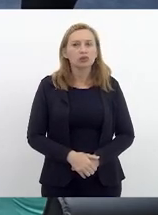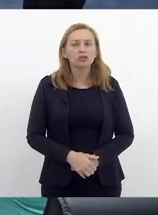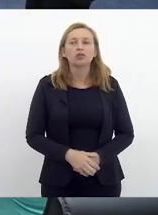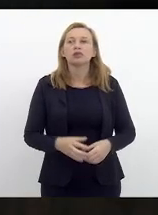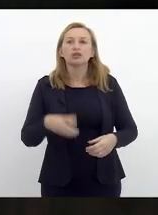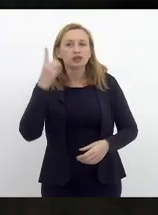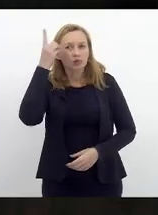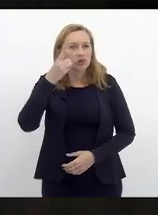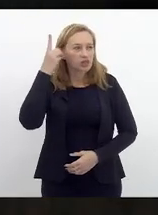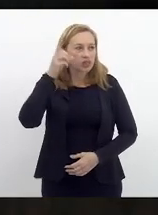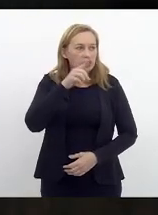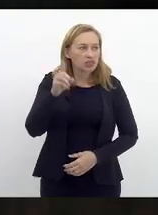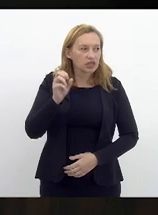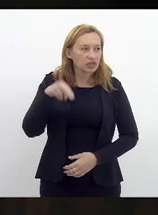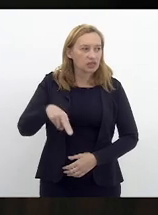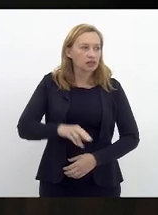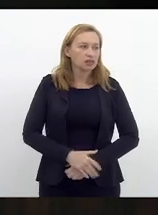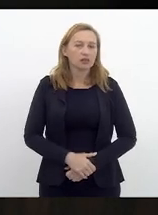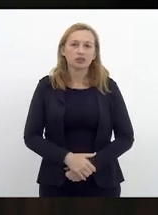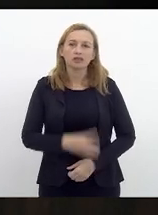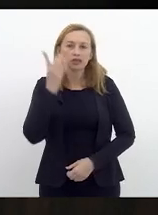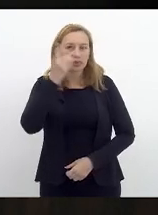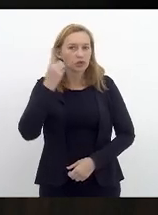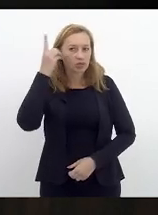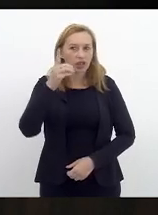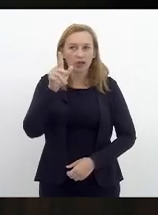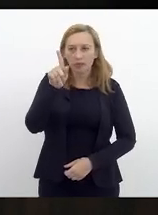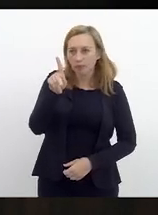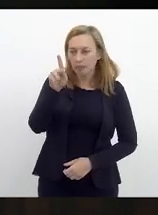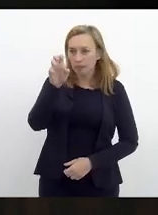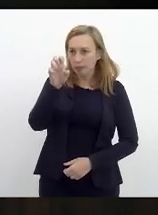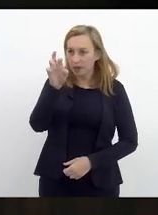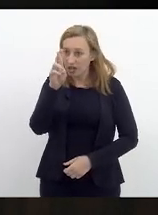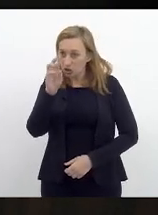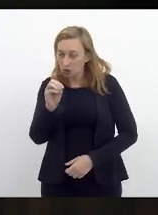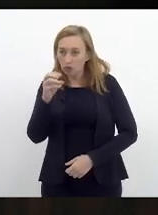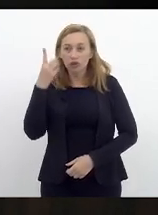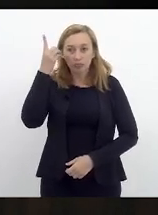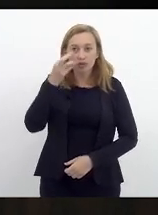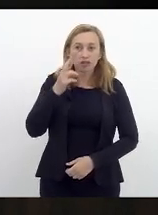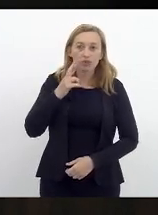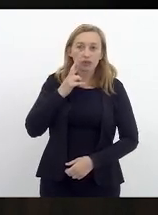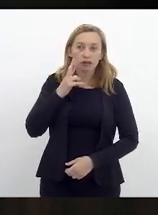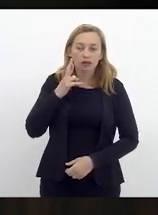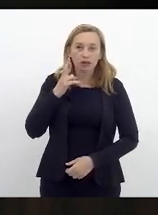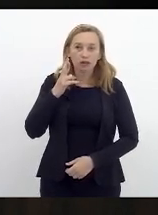Deputada Zeitan. Deputado Pedro Ricardo, deputada Rosane Félix,